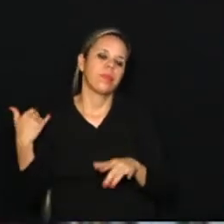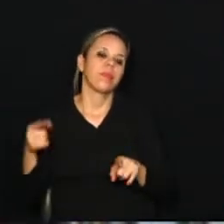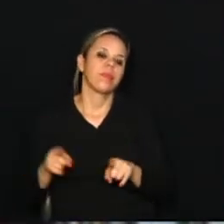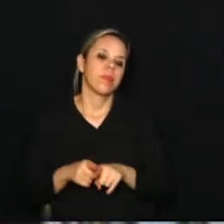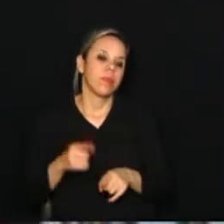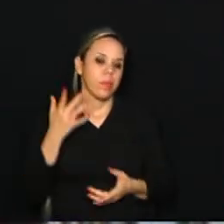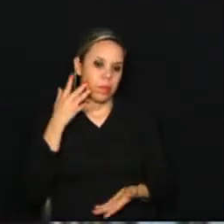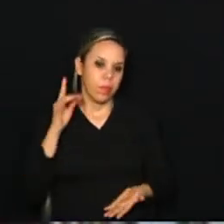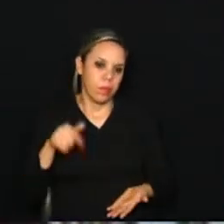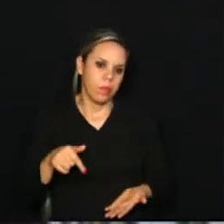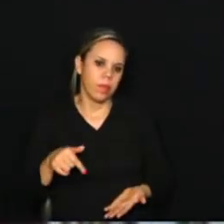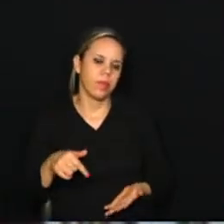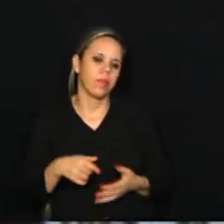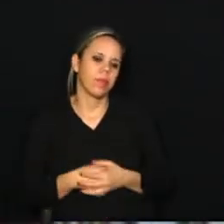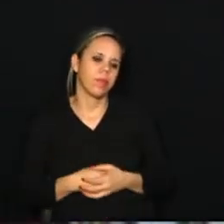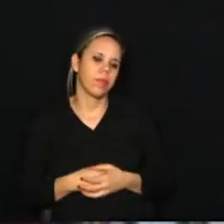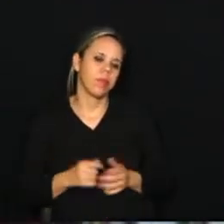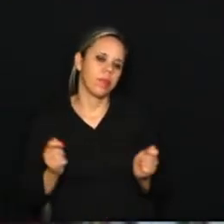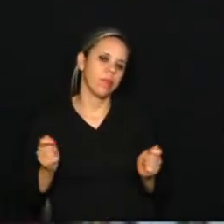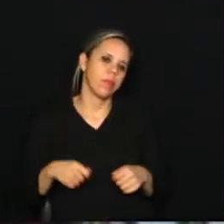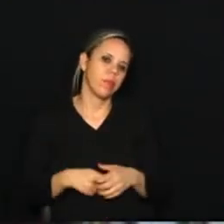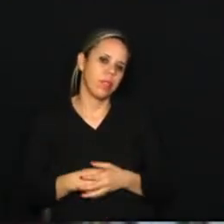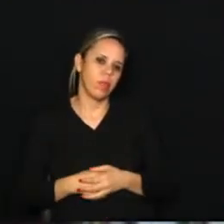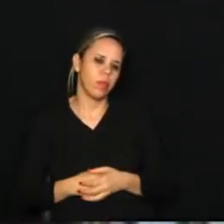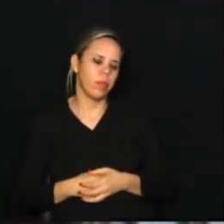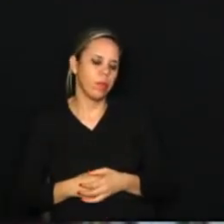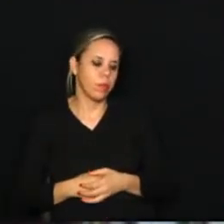que essa é uma possível